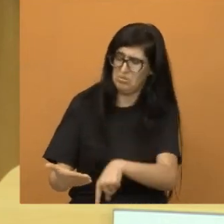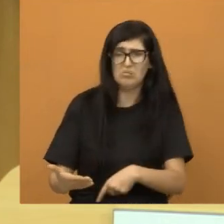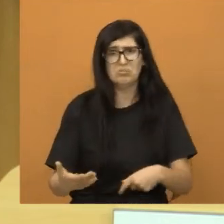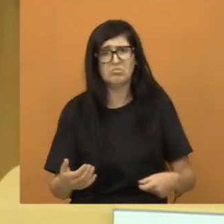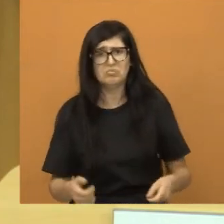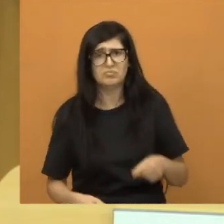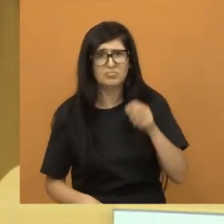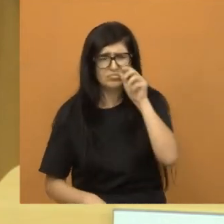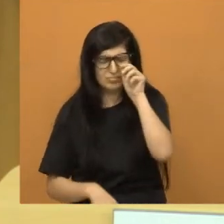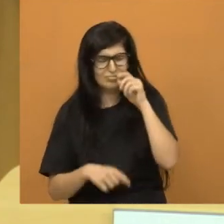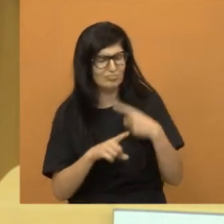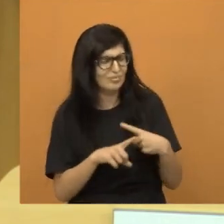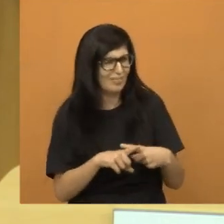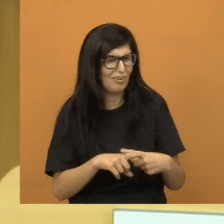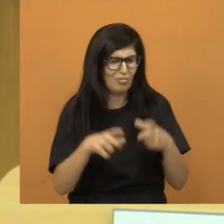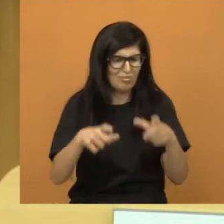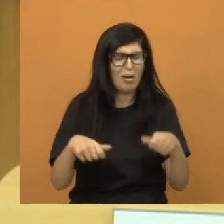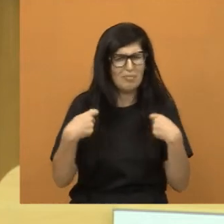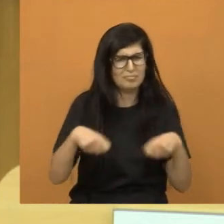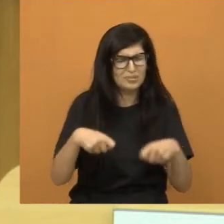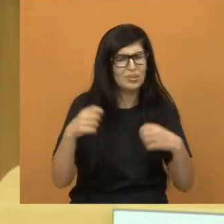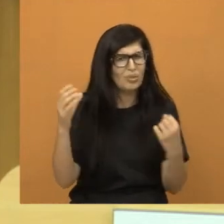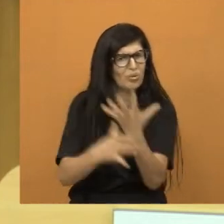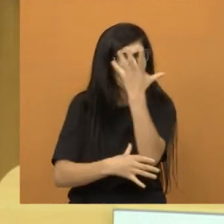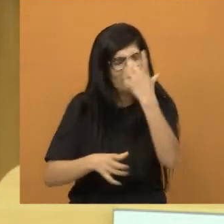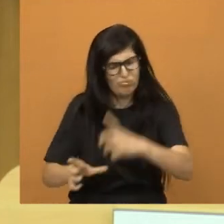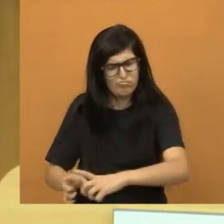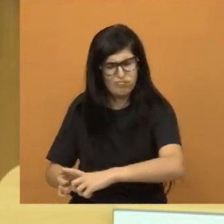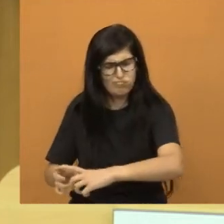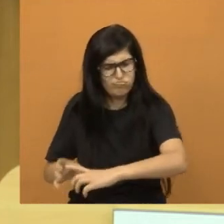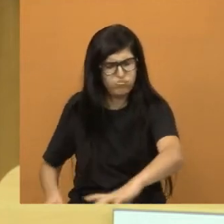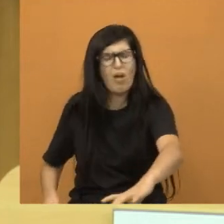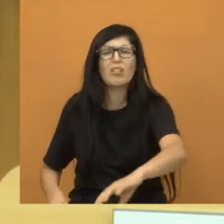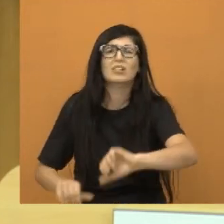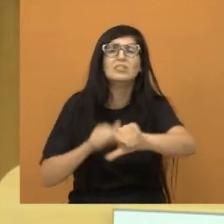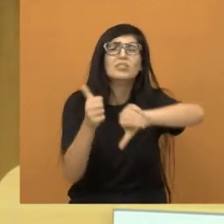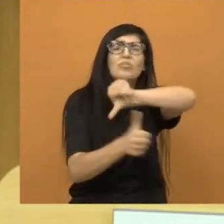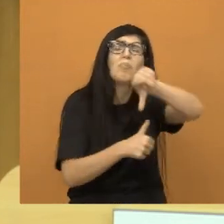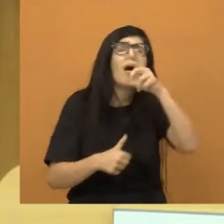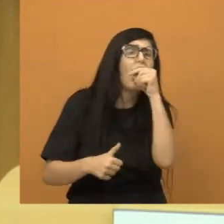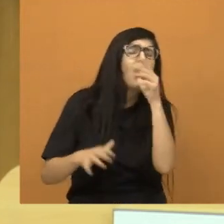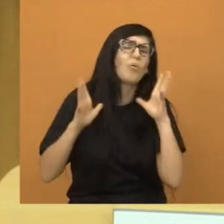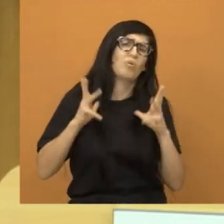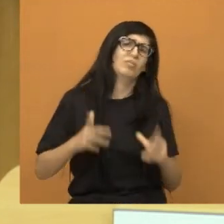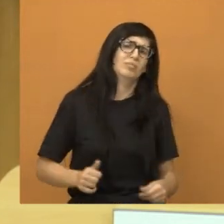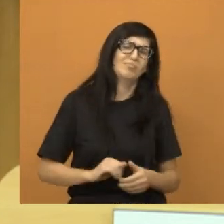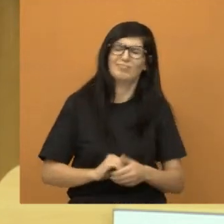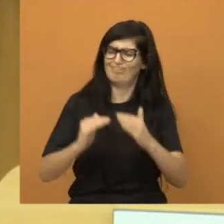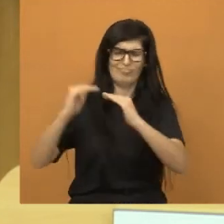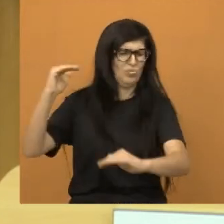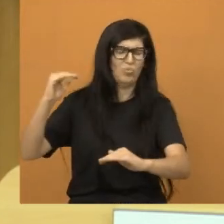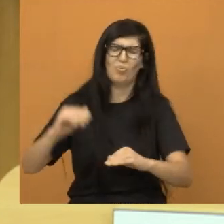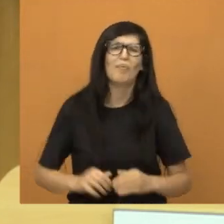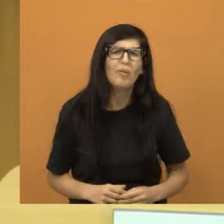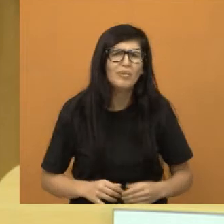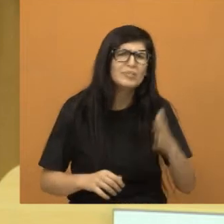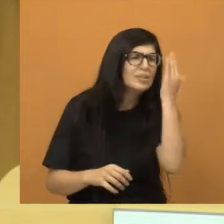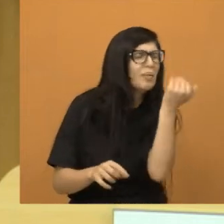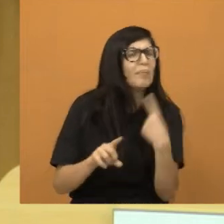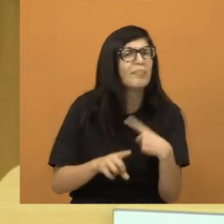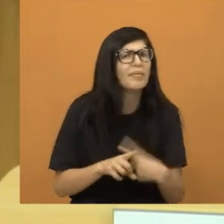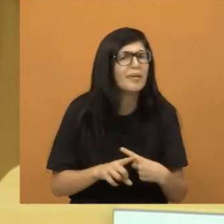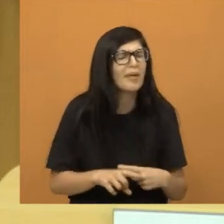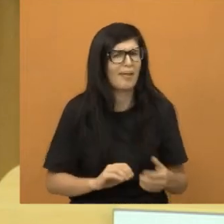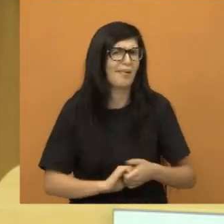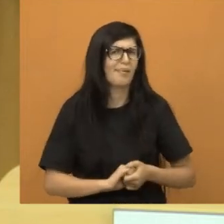fossa. Mas eu penso que é totalmente injusto. Sabe por quê, vereador Arildo? Porque a outra